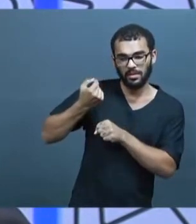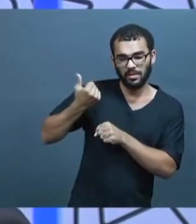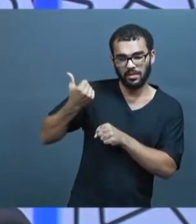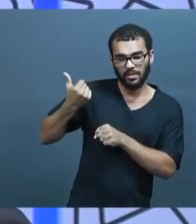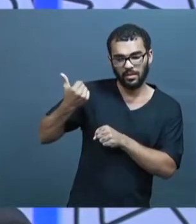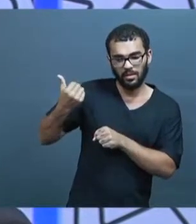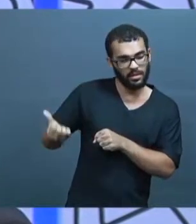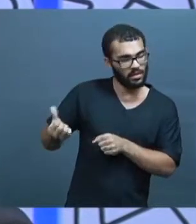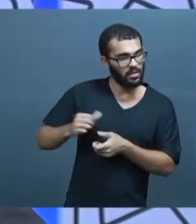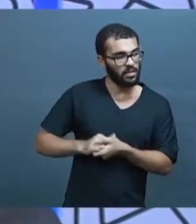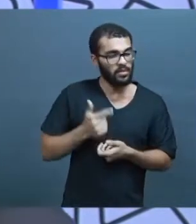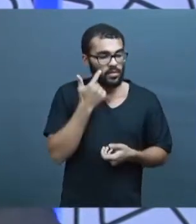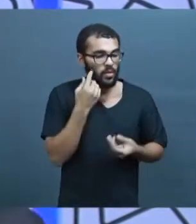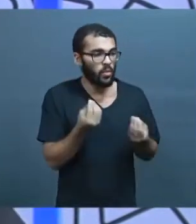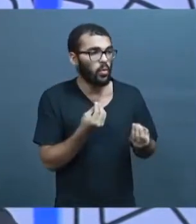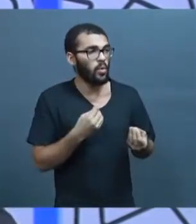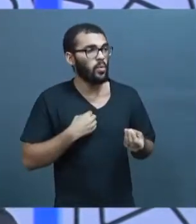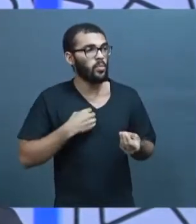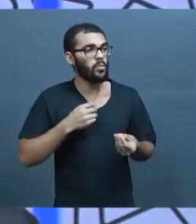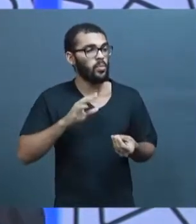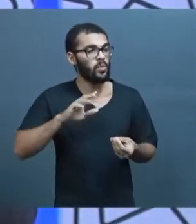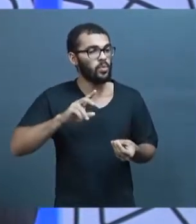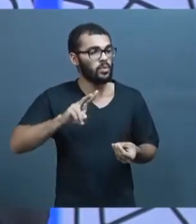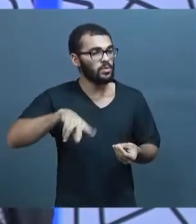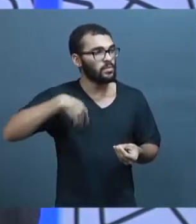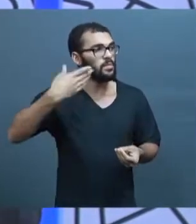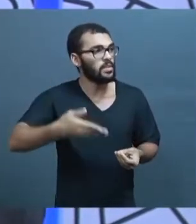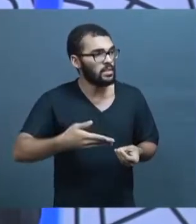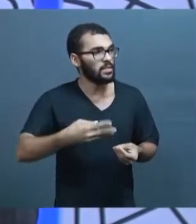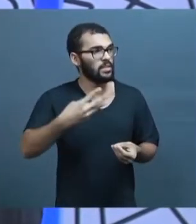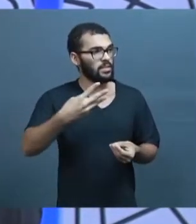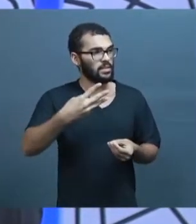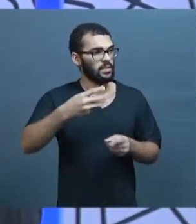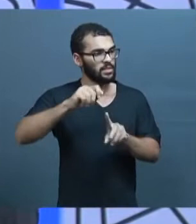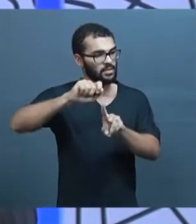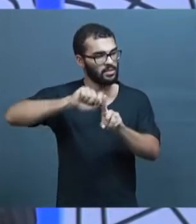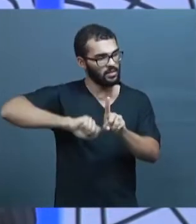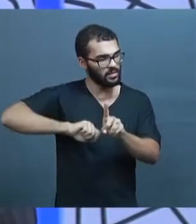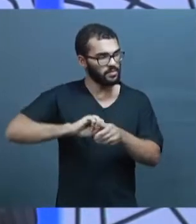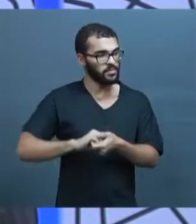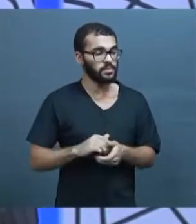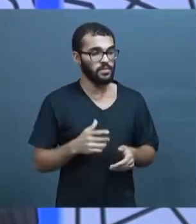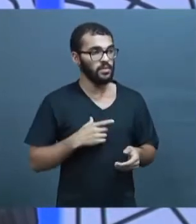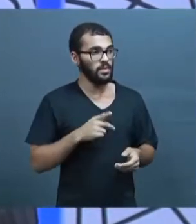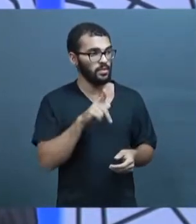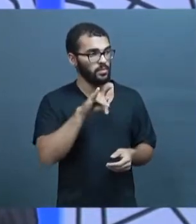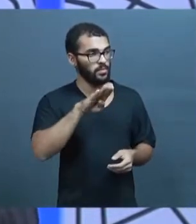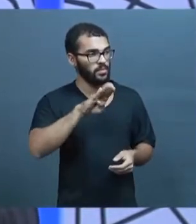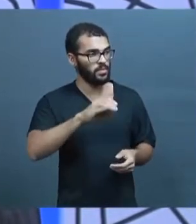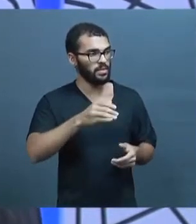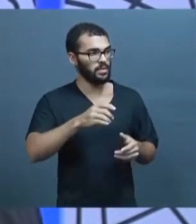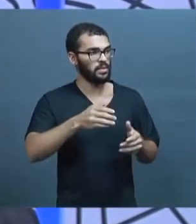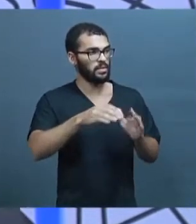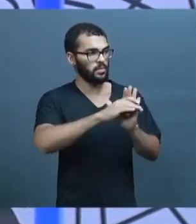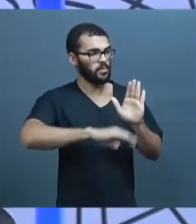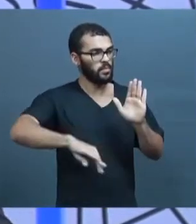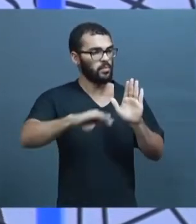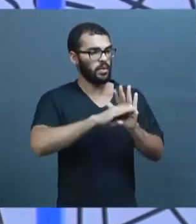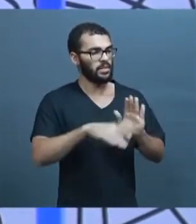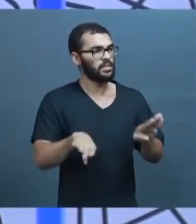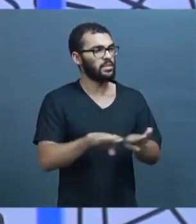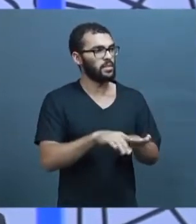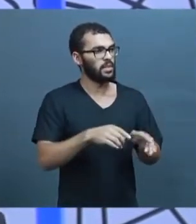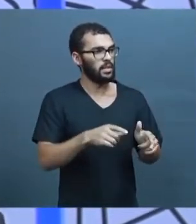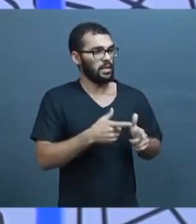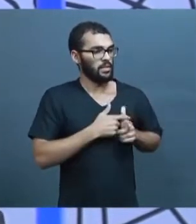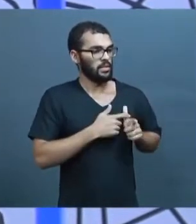será o segundo trimestre. O PIB cai, a relação dívida pública-PIB aumenta. Então, nós corremos o risco